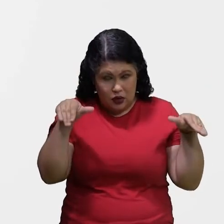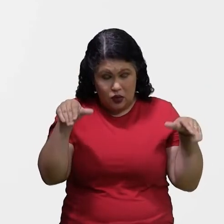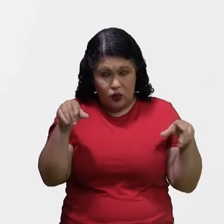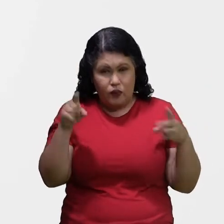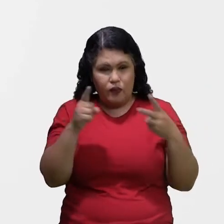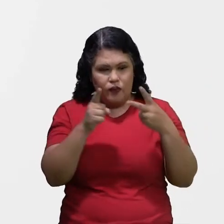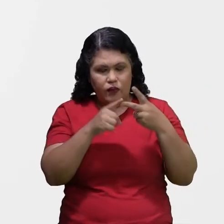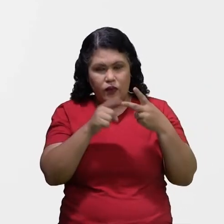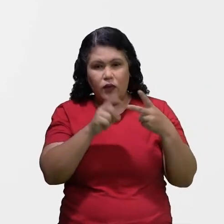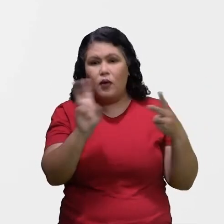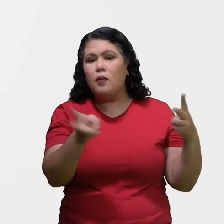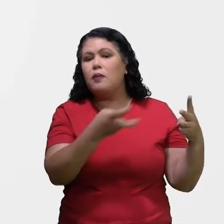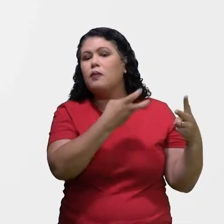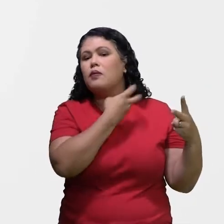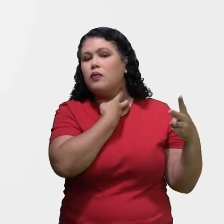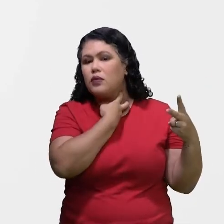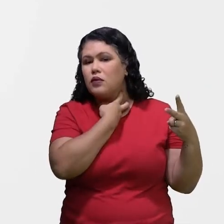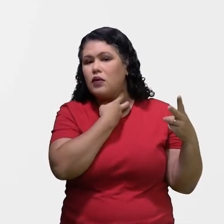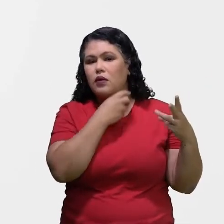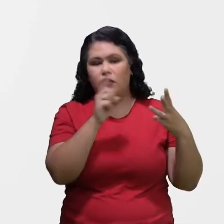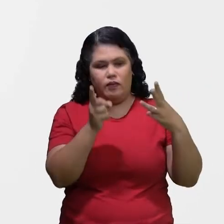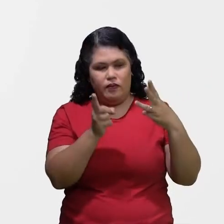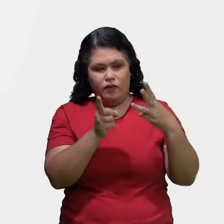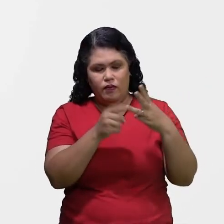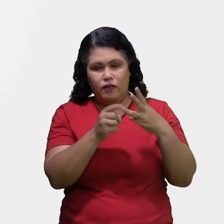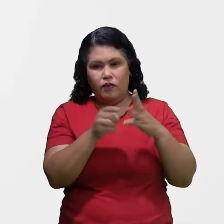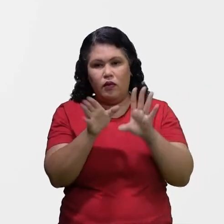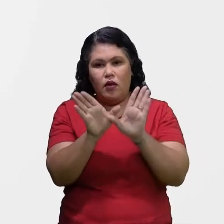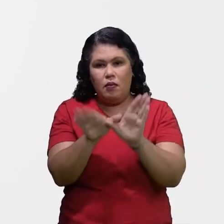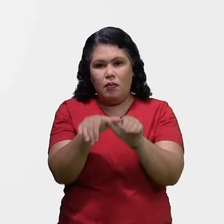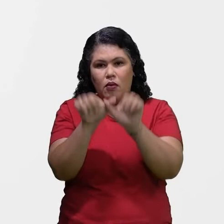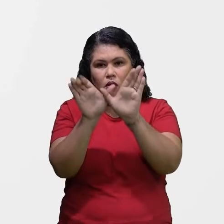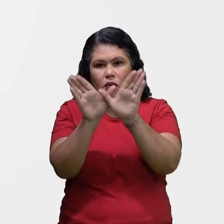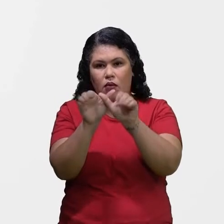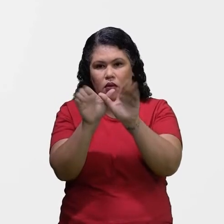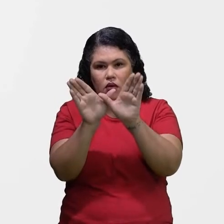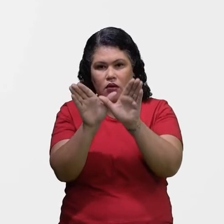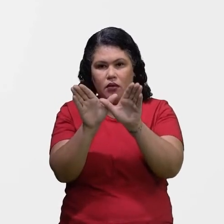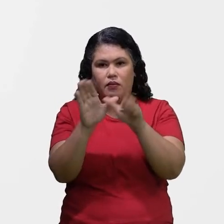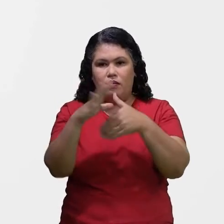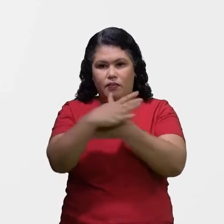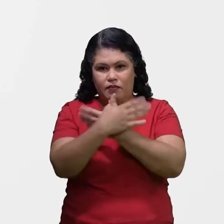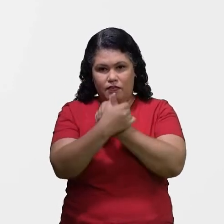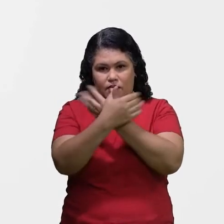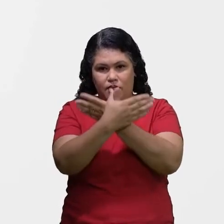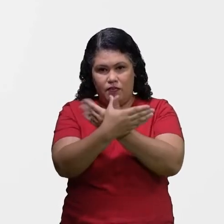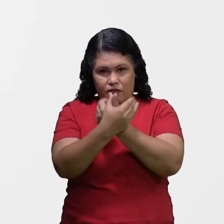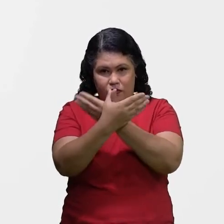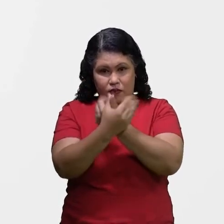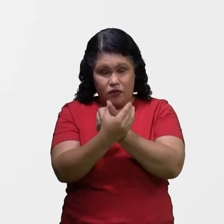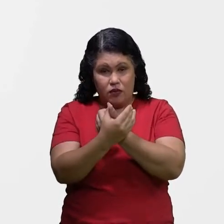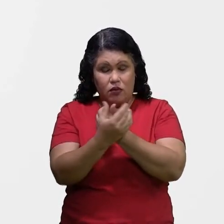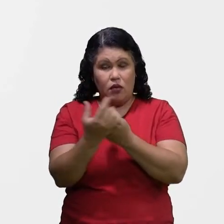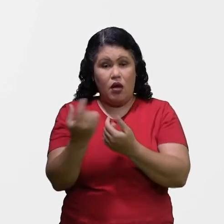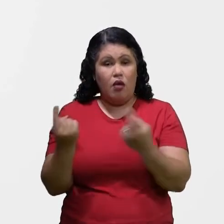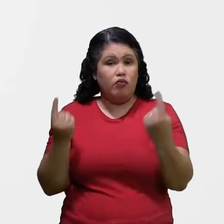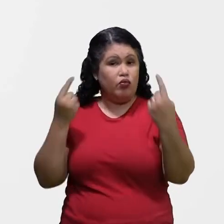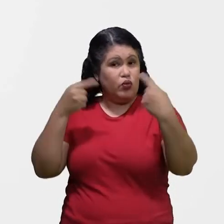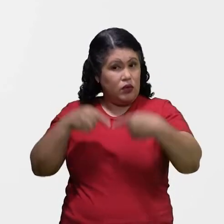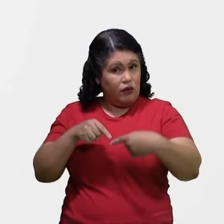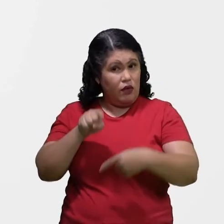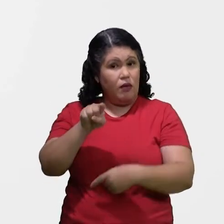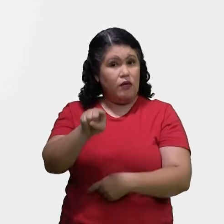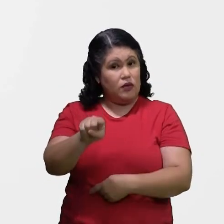três animais. Pássaro, o morcego e a borboleta, tá bom? Eu tenho um desafio para vocês, eu tenho certeza que vocês